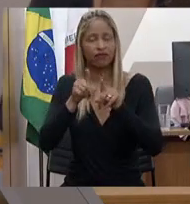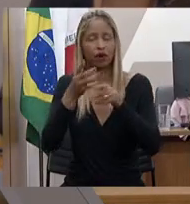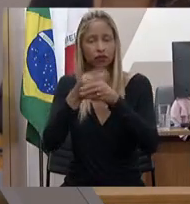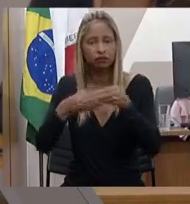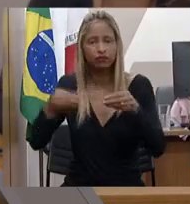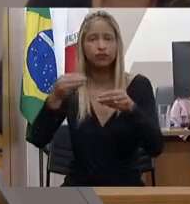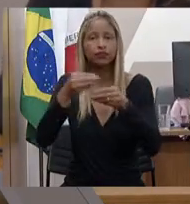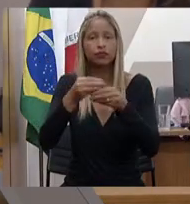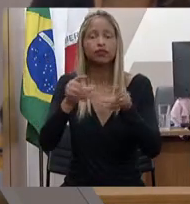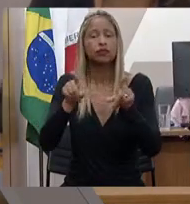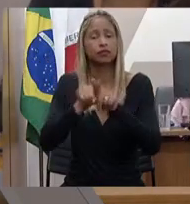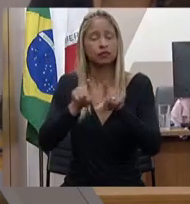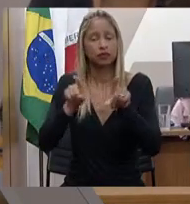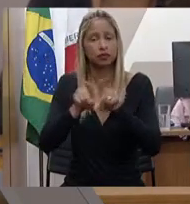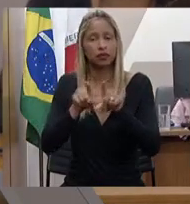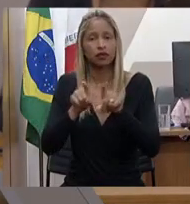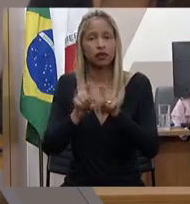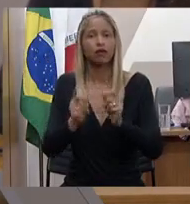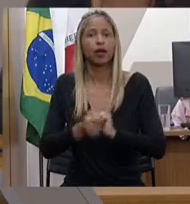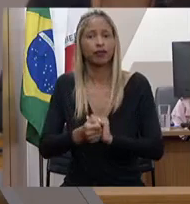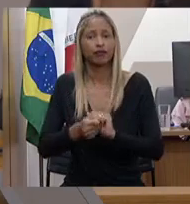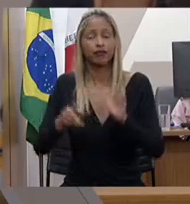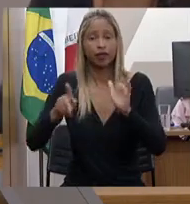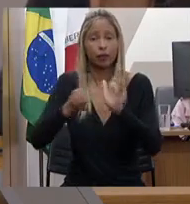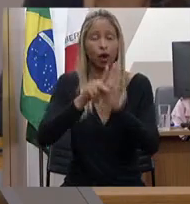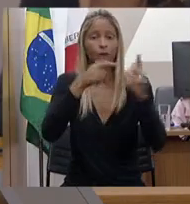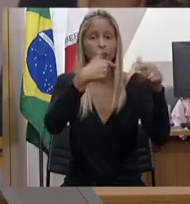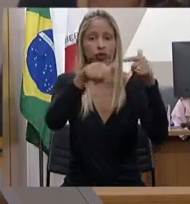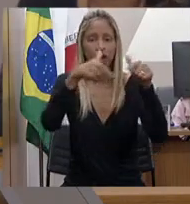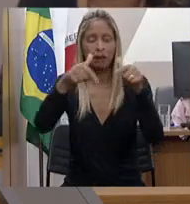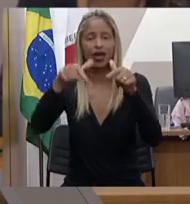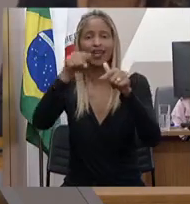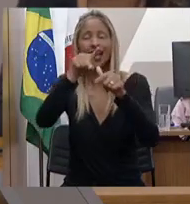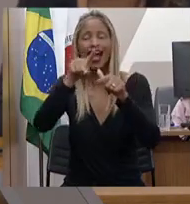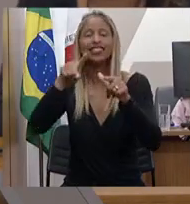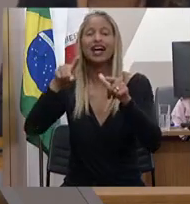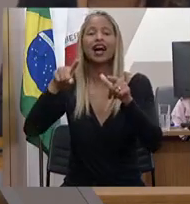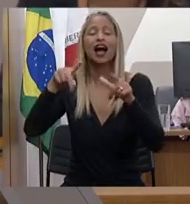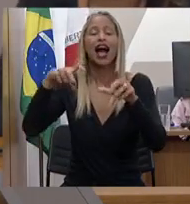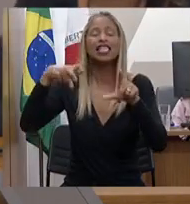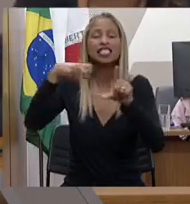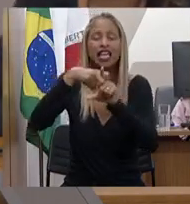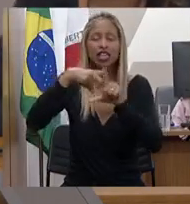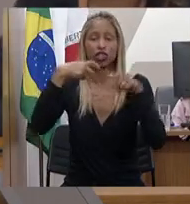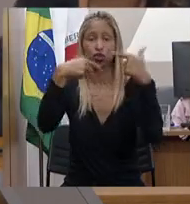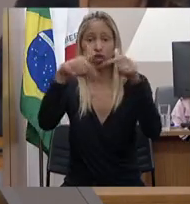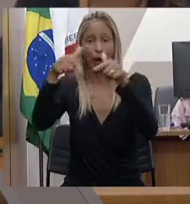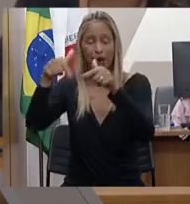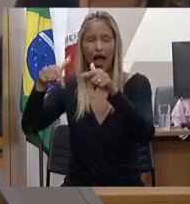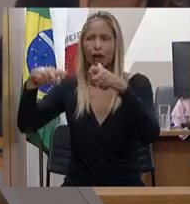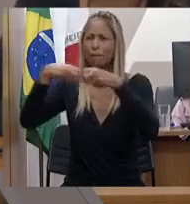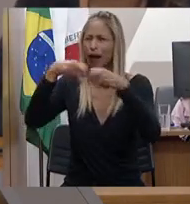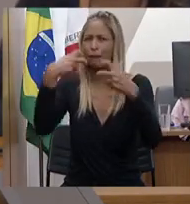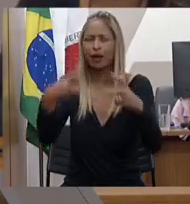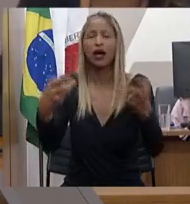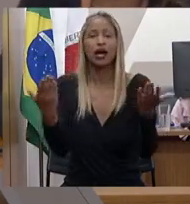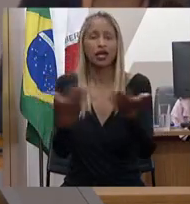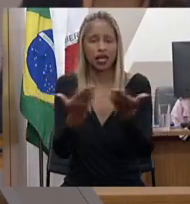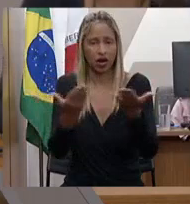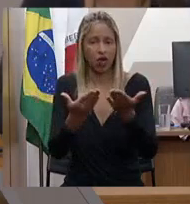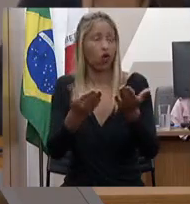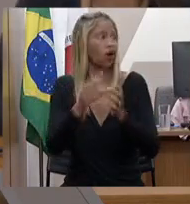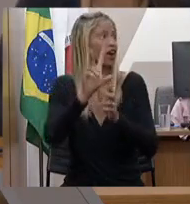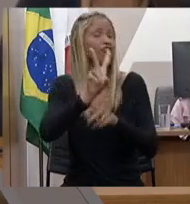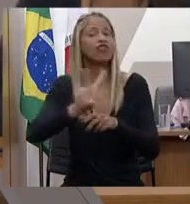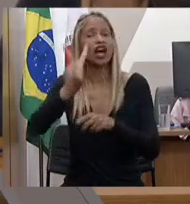Betão eu coloco isso para comissão de trabalho que cada trabalho que houver e agora com a Beatriz Siqueira